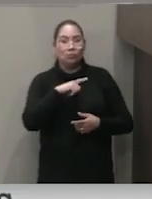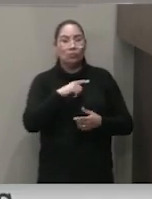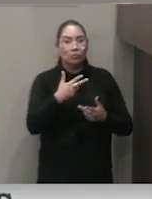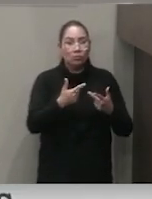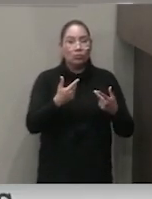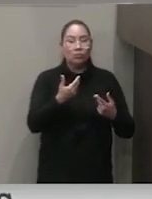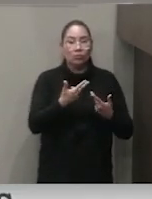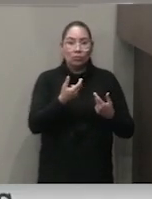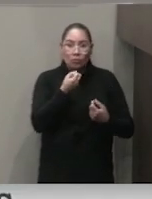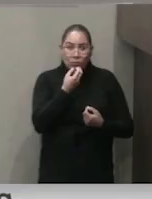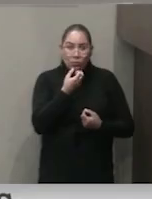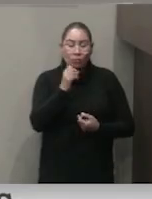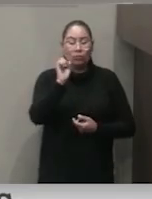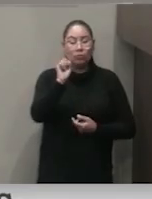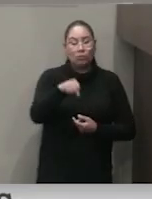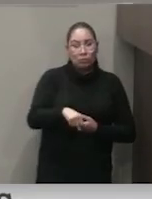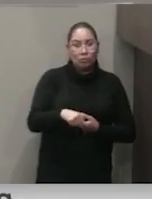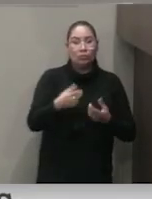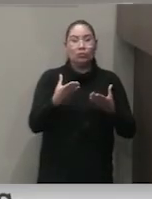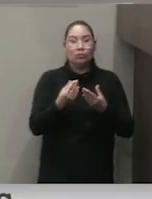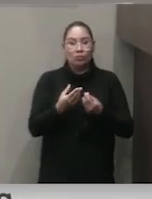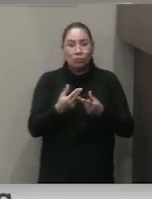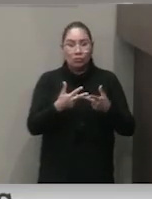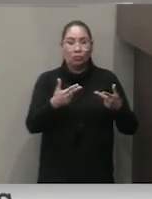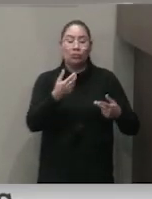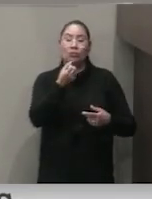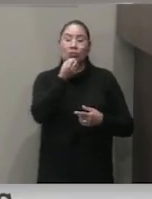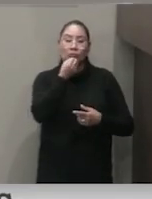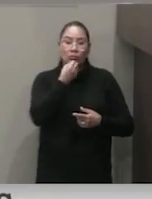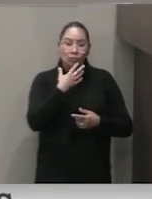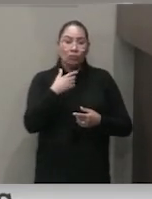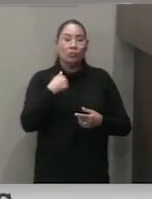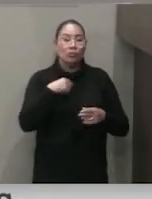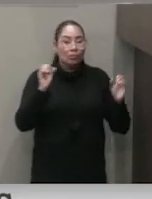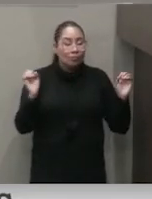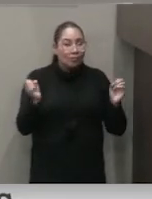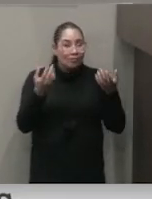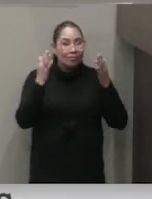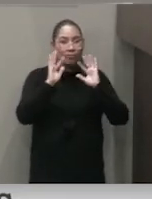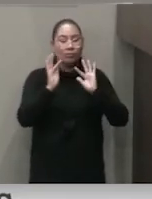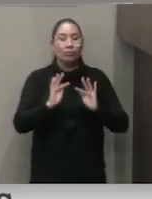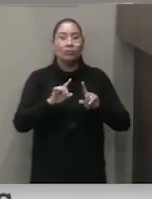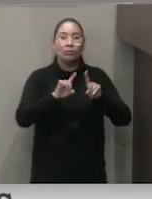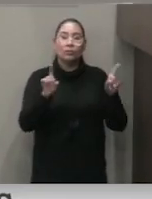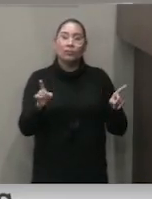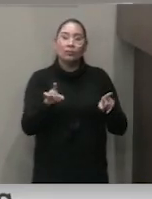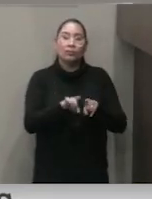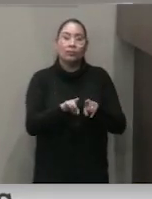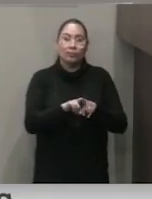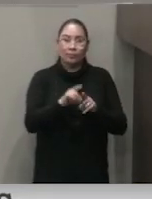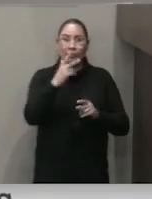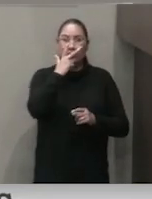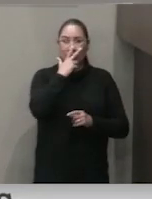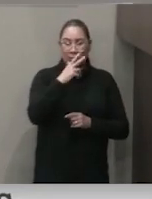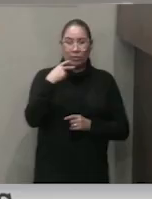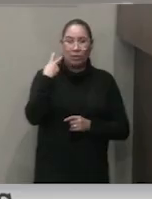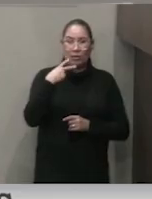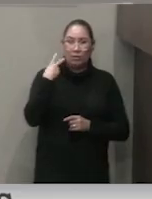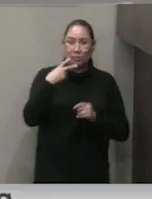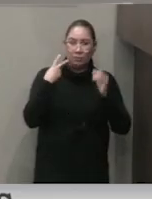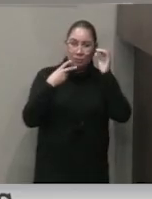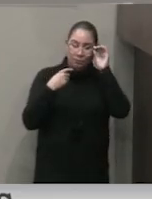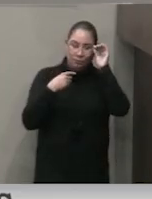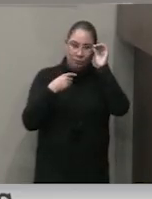boa, sim, muitas coisas boas, e que a gente comemora, mas não dá para a gente ver, como a vereadora muito bem mostrou